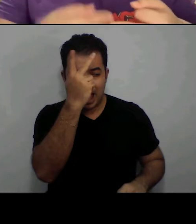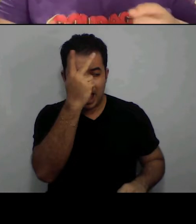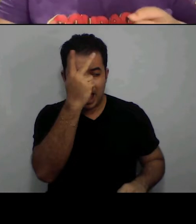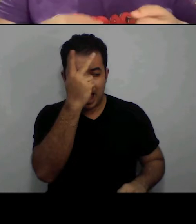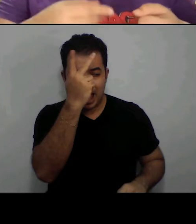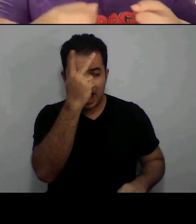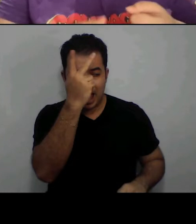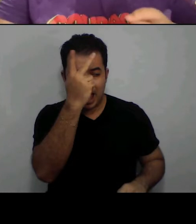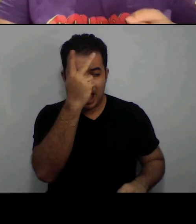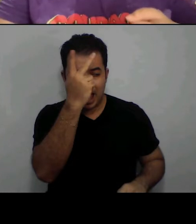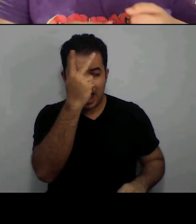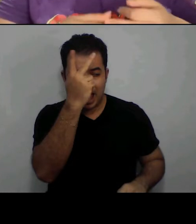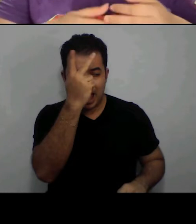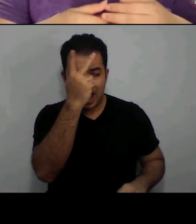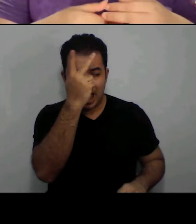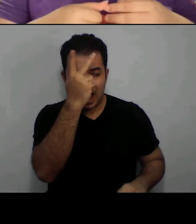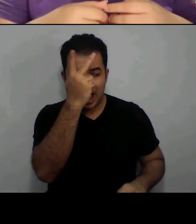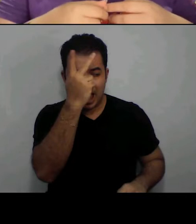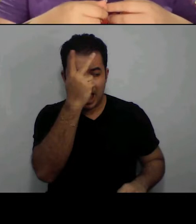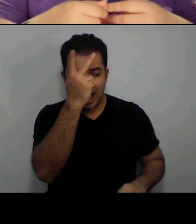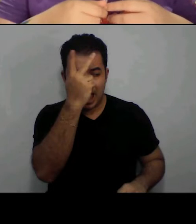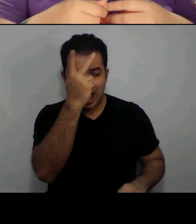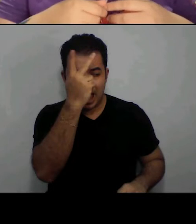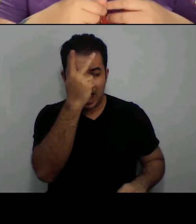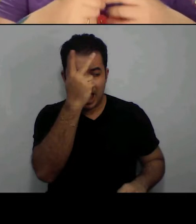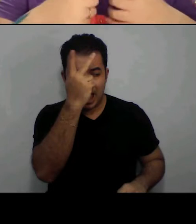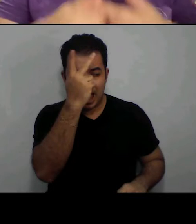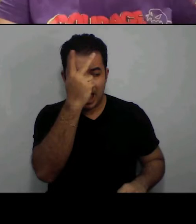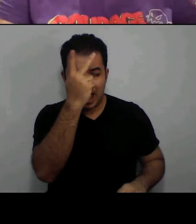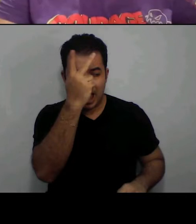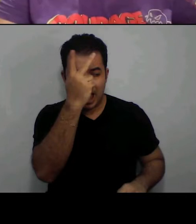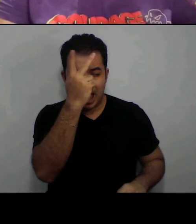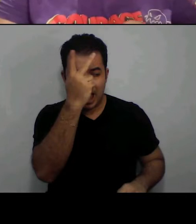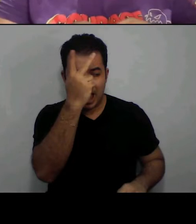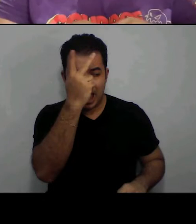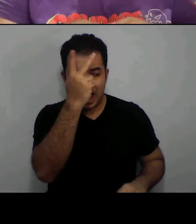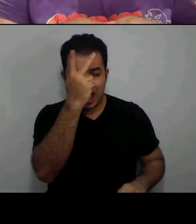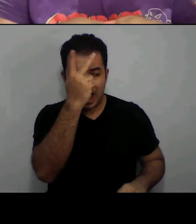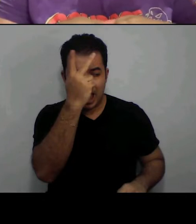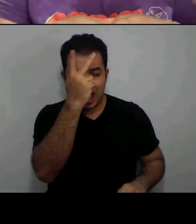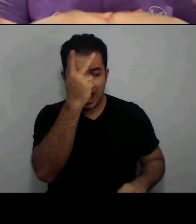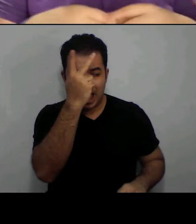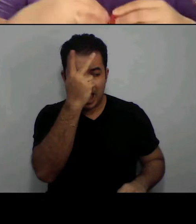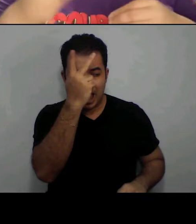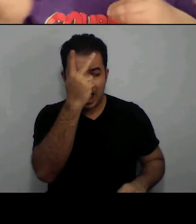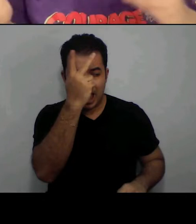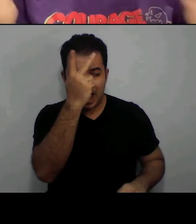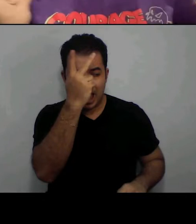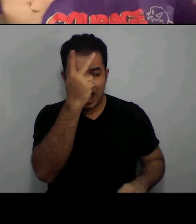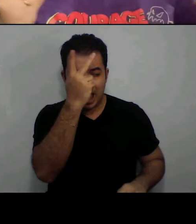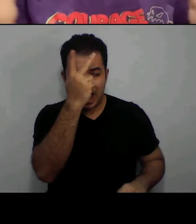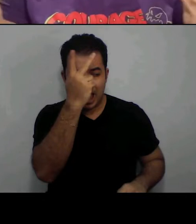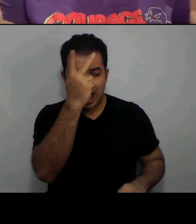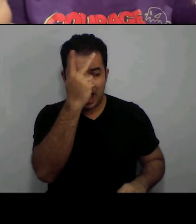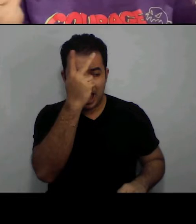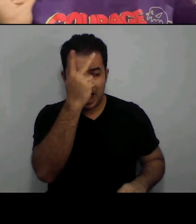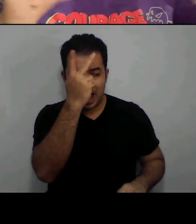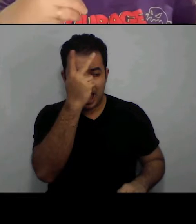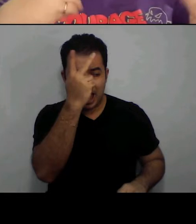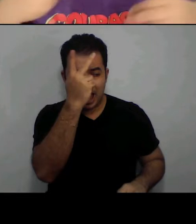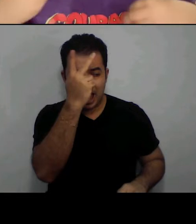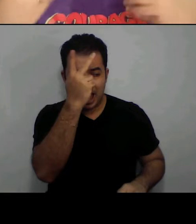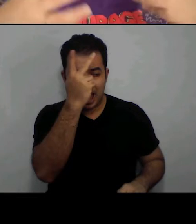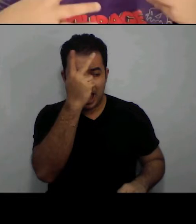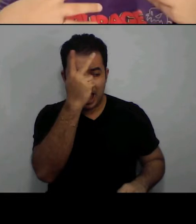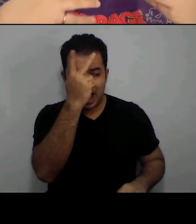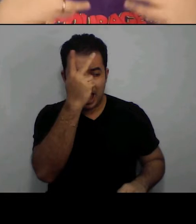o researcher, pesquisador, eu tenho o escritor, o writer. Há vários aspectos da experiência do usuário e